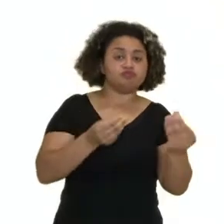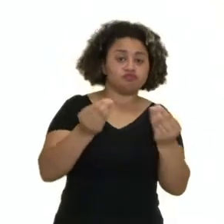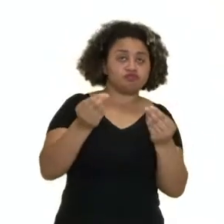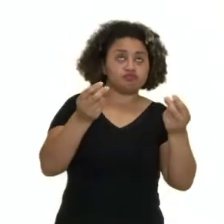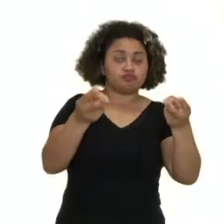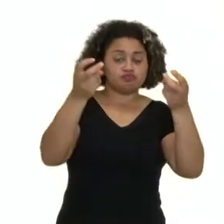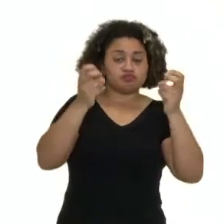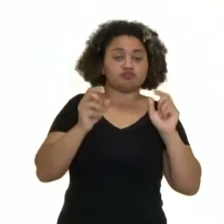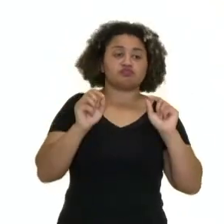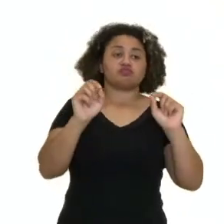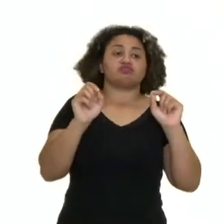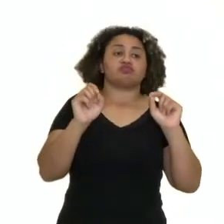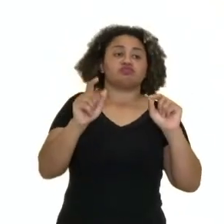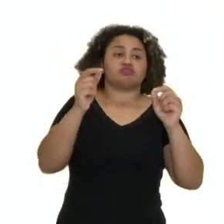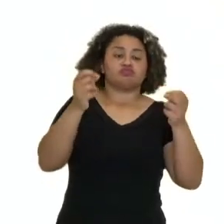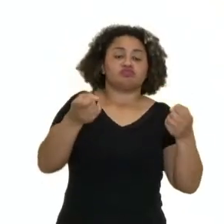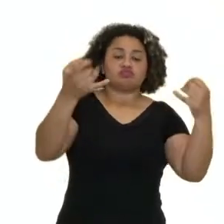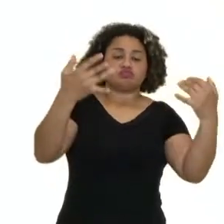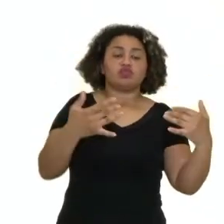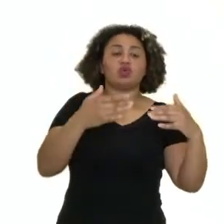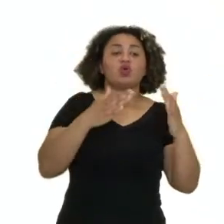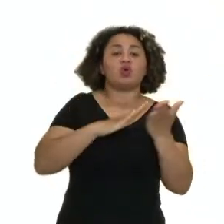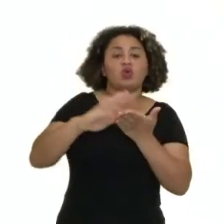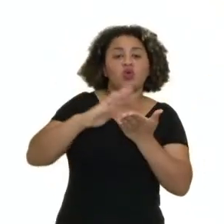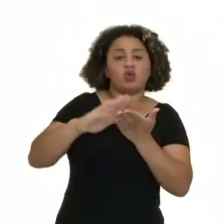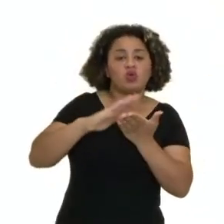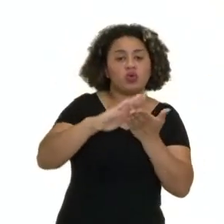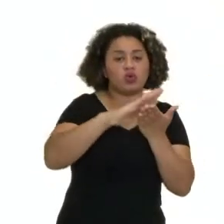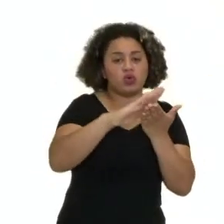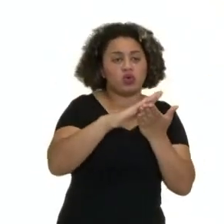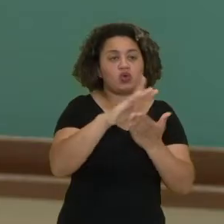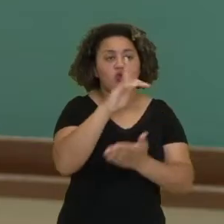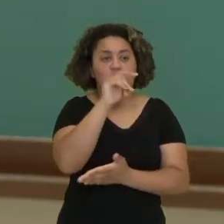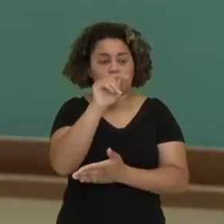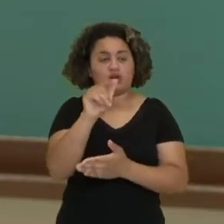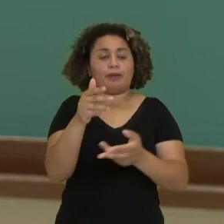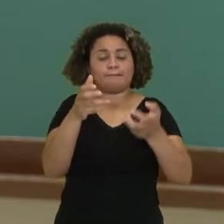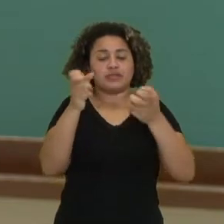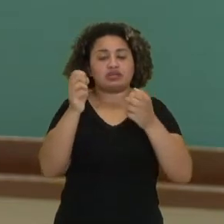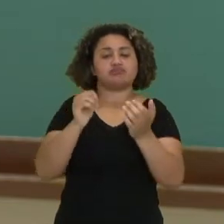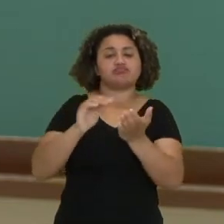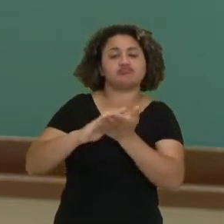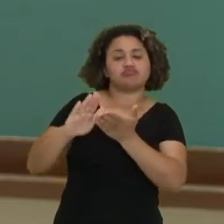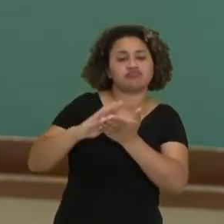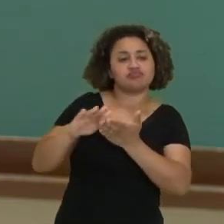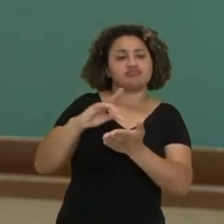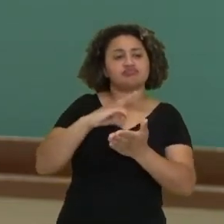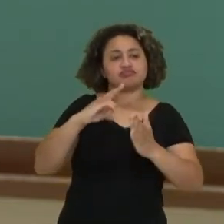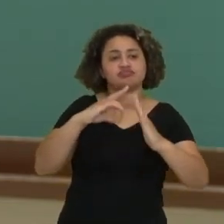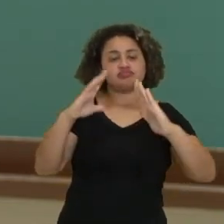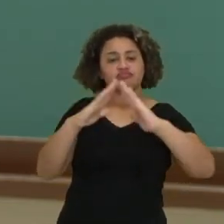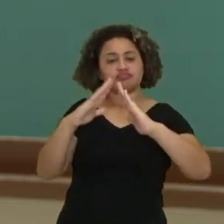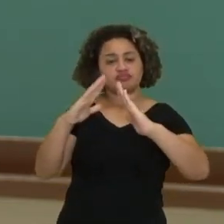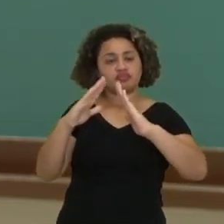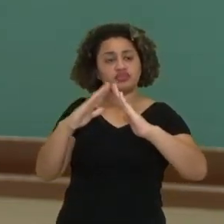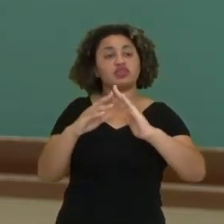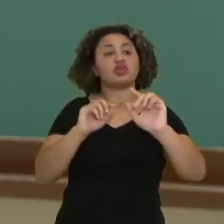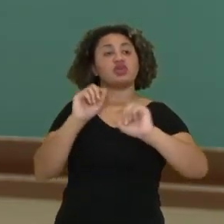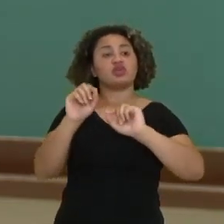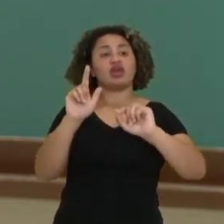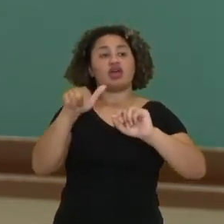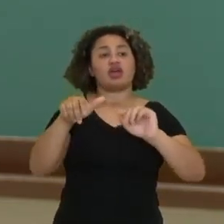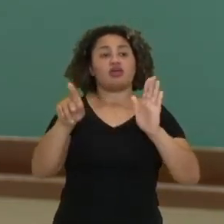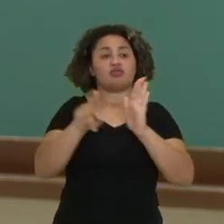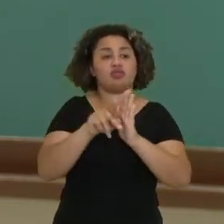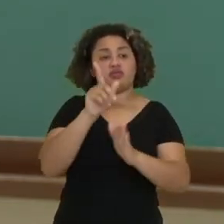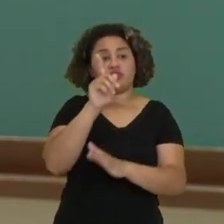Veja, ele fala a respeito do consumo de água. Olha os gastos dentro de uma residência com relação